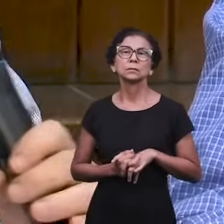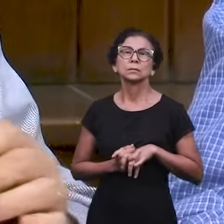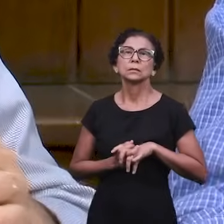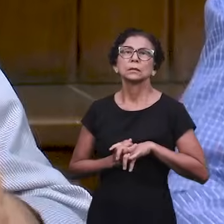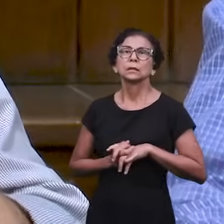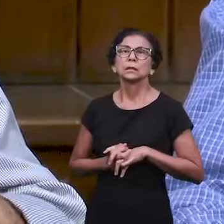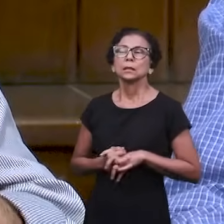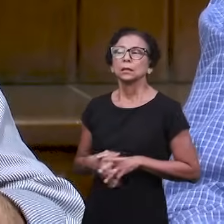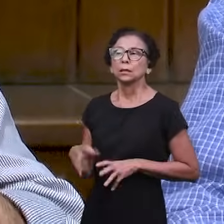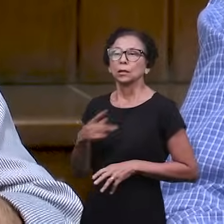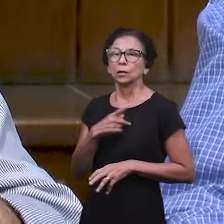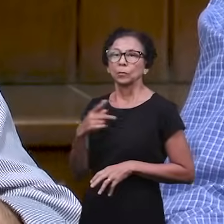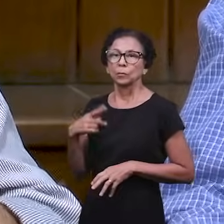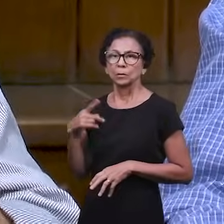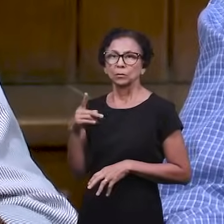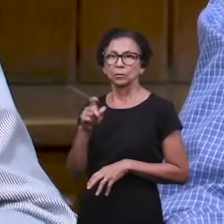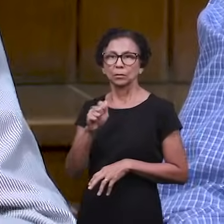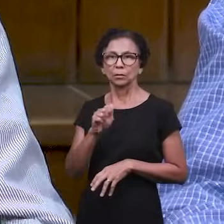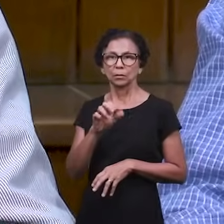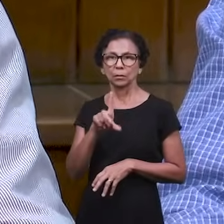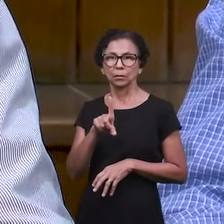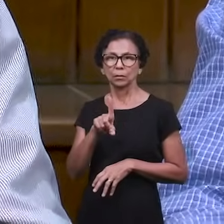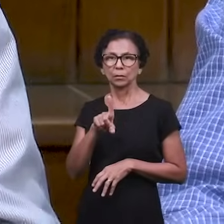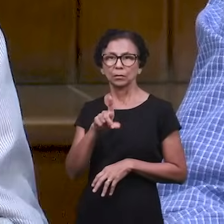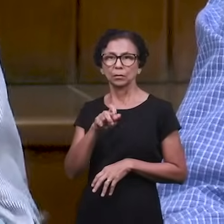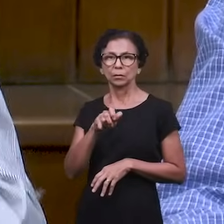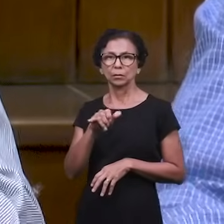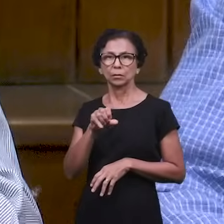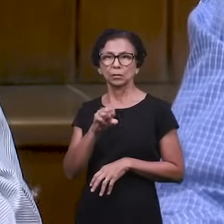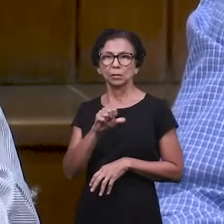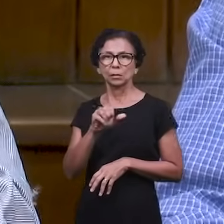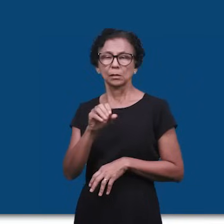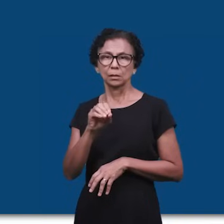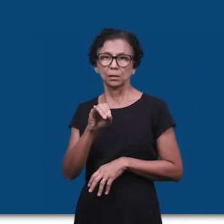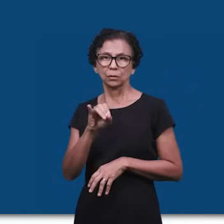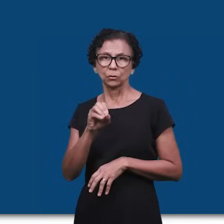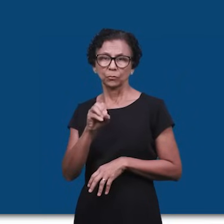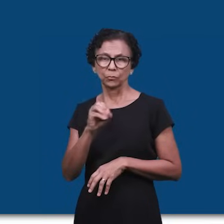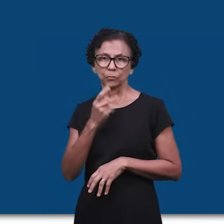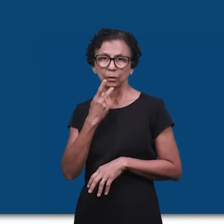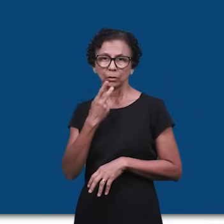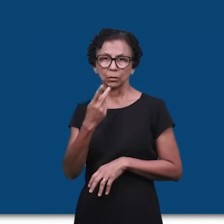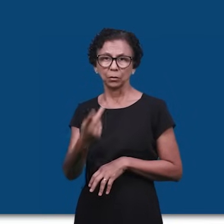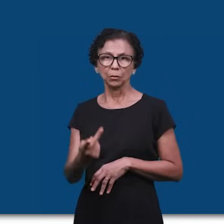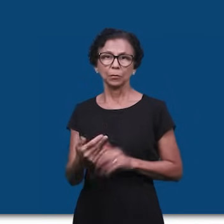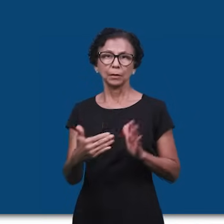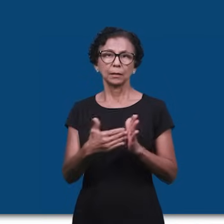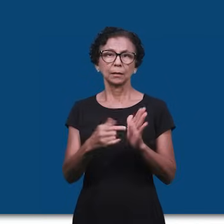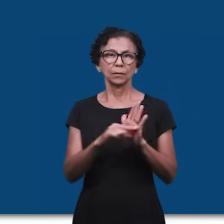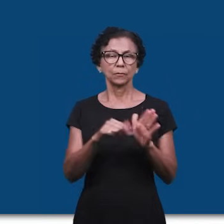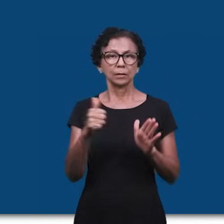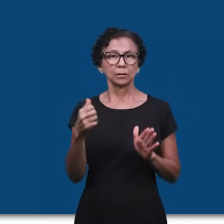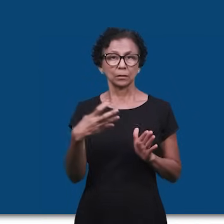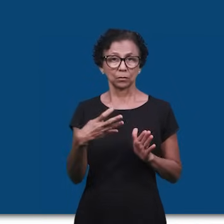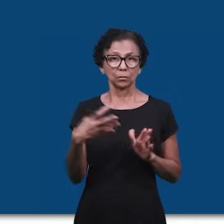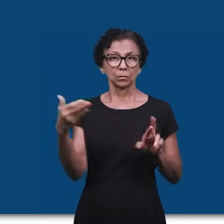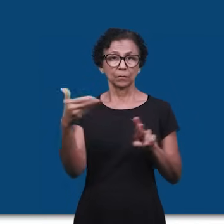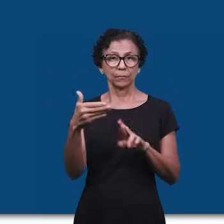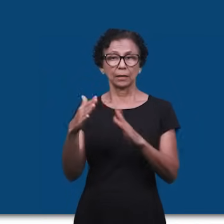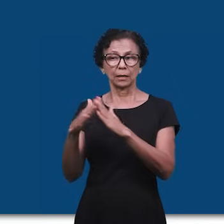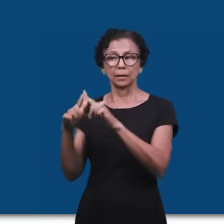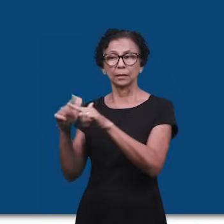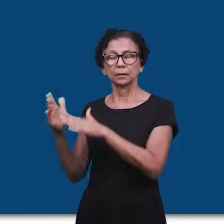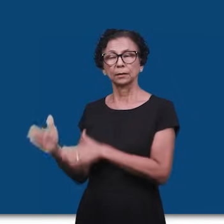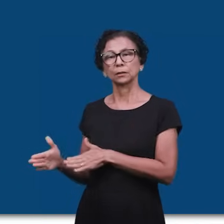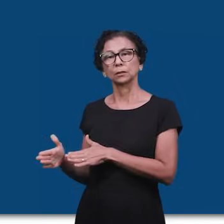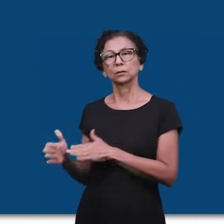como o pastor Adaíso disse, até o verso 14, o Senhor Jesus está se referindo à igreja. Então,